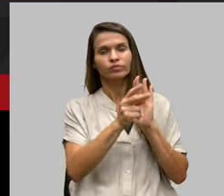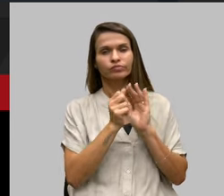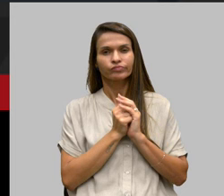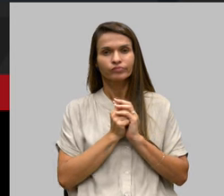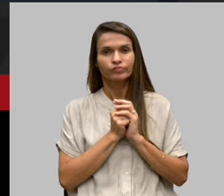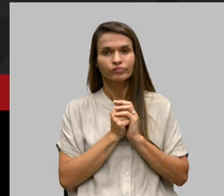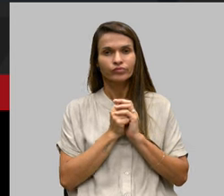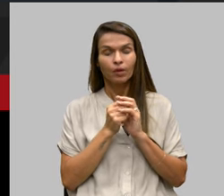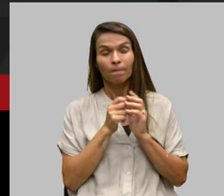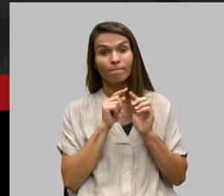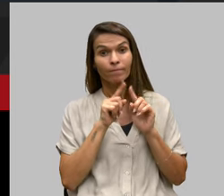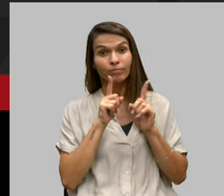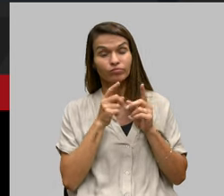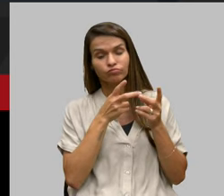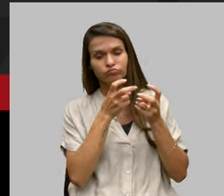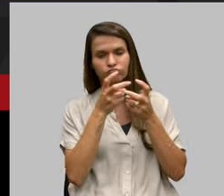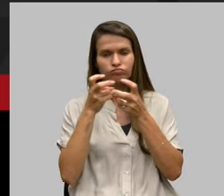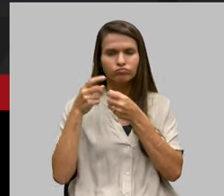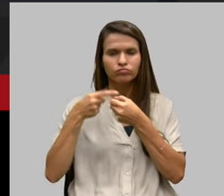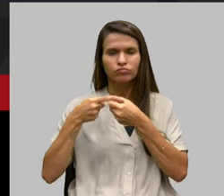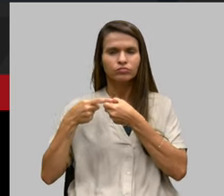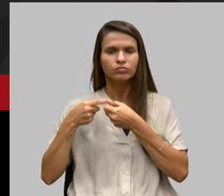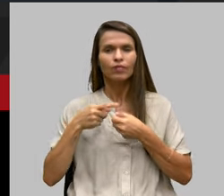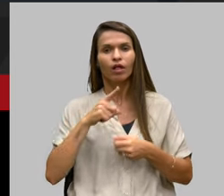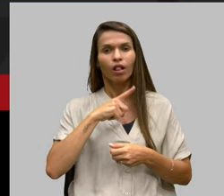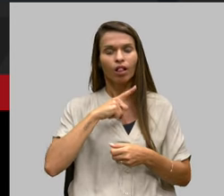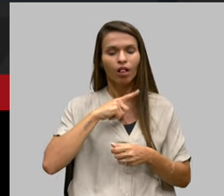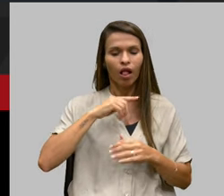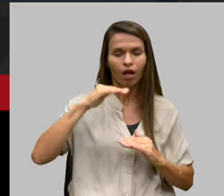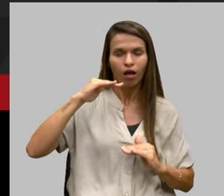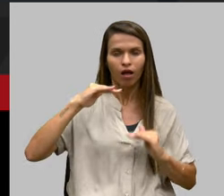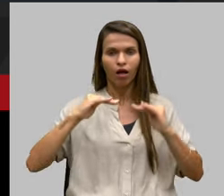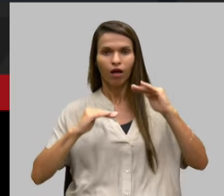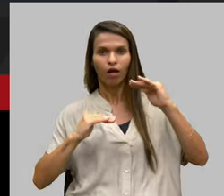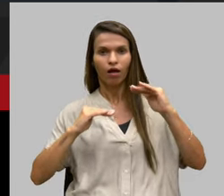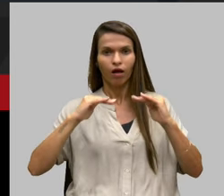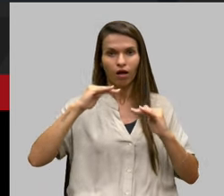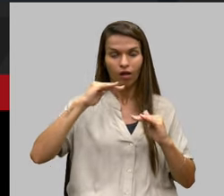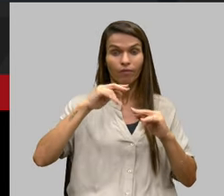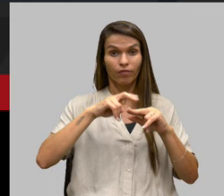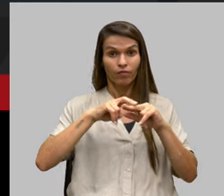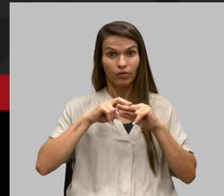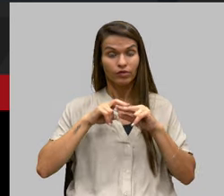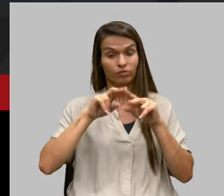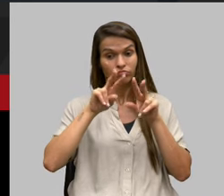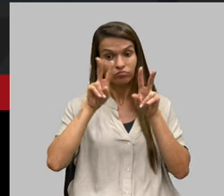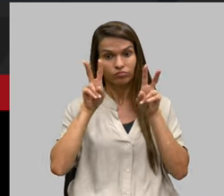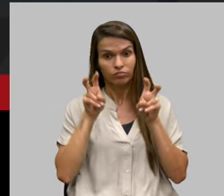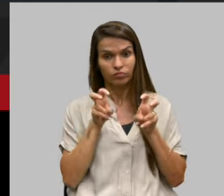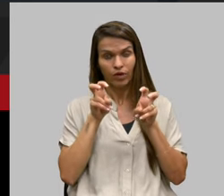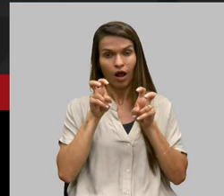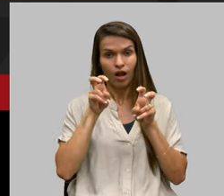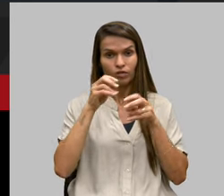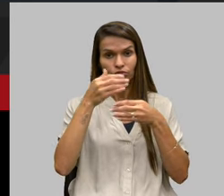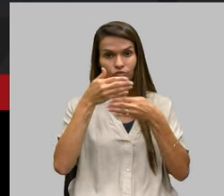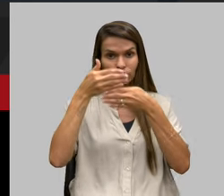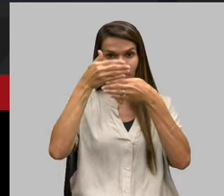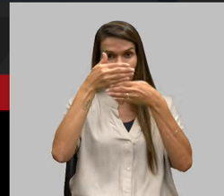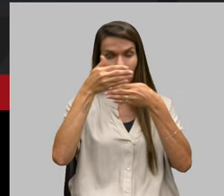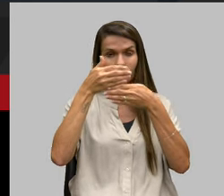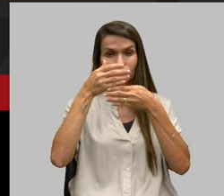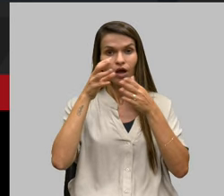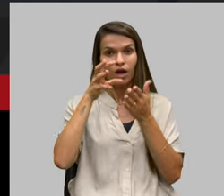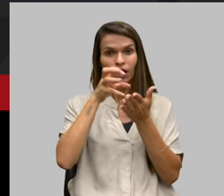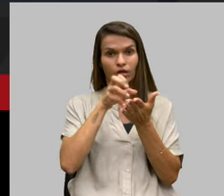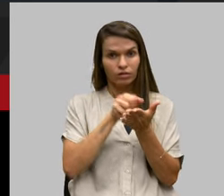visto em muitos municípios é que existe um equilíbrio atuarial por isso eu coloquei entre aspas aqui no slide eh registrado